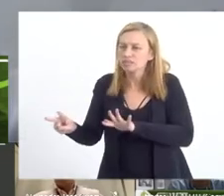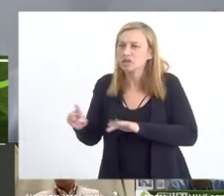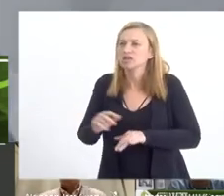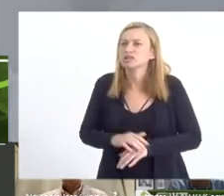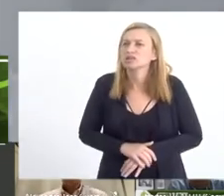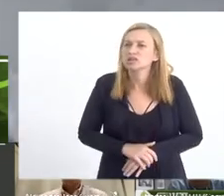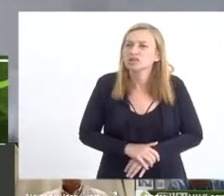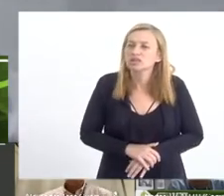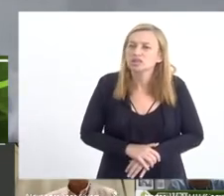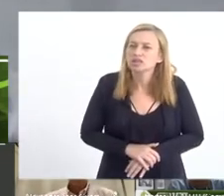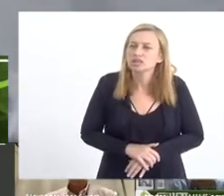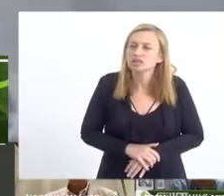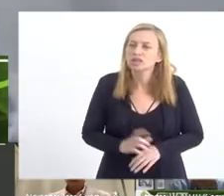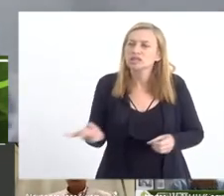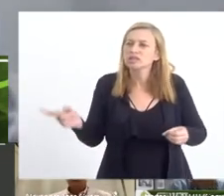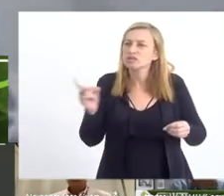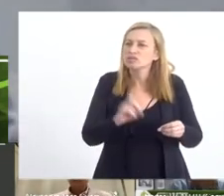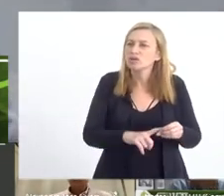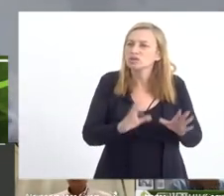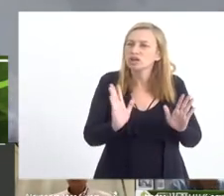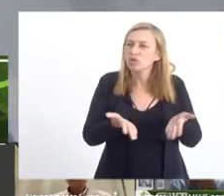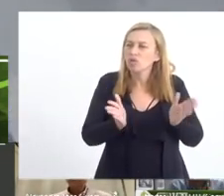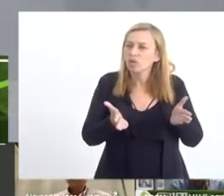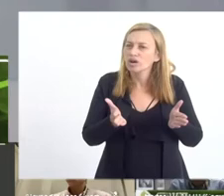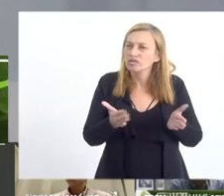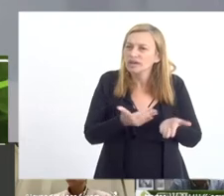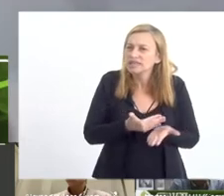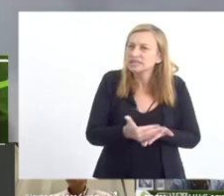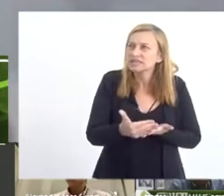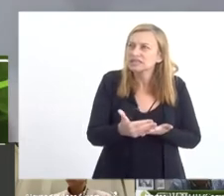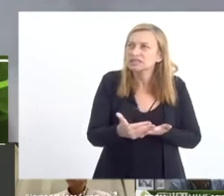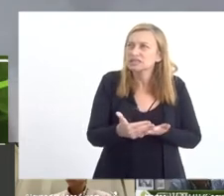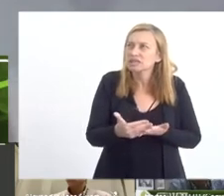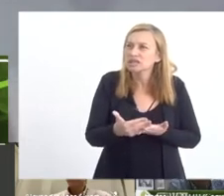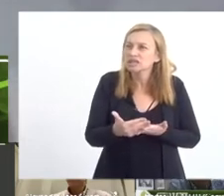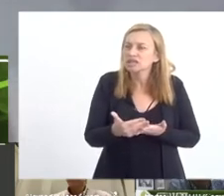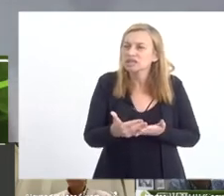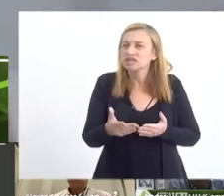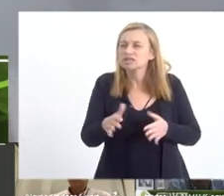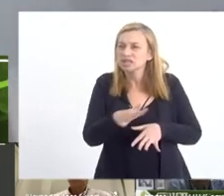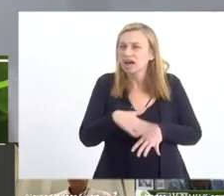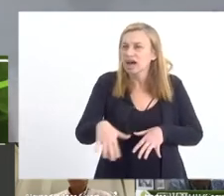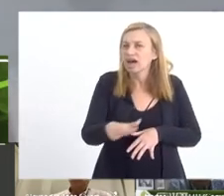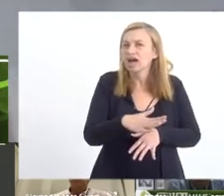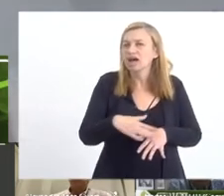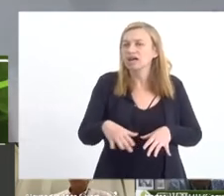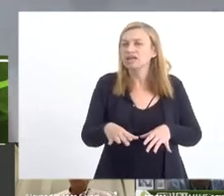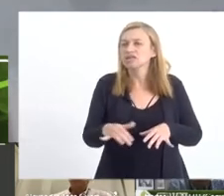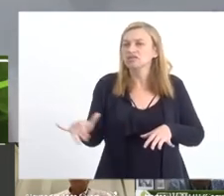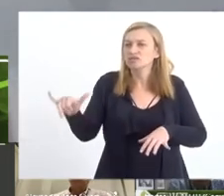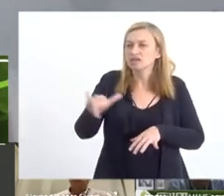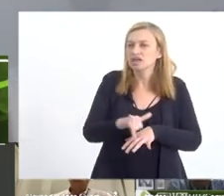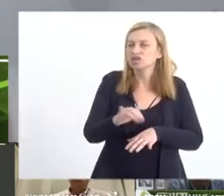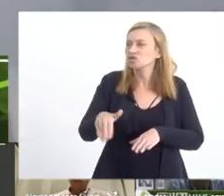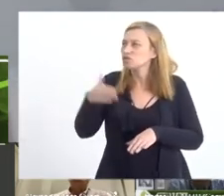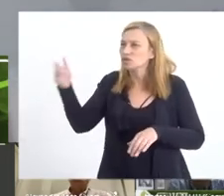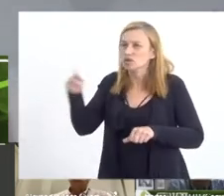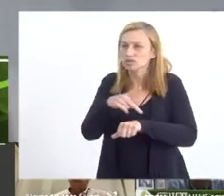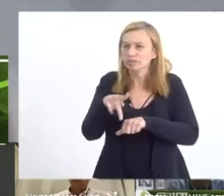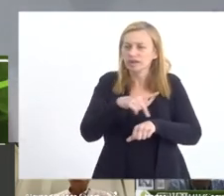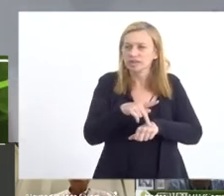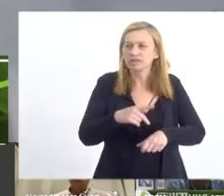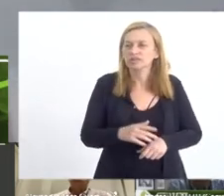mas essa volta da Gol, ela vai iniciar a volta desse mercado. Isso é fundamental para retomar o nosso